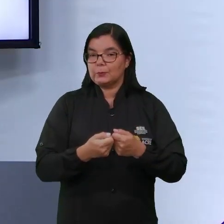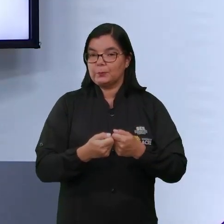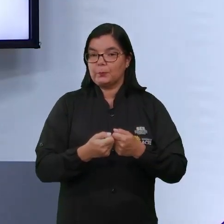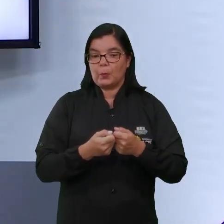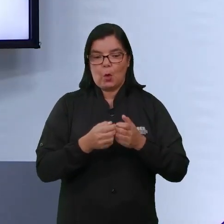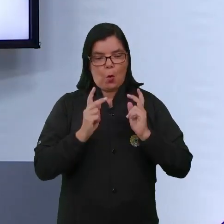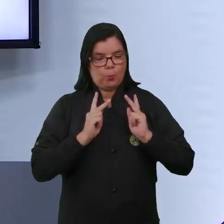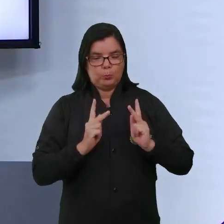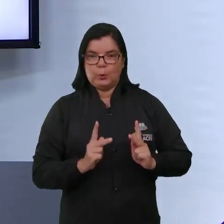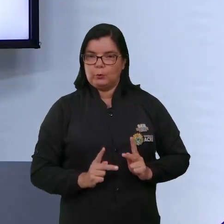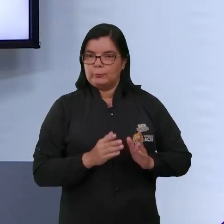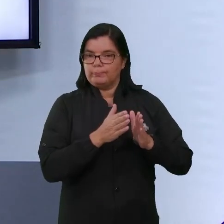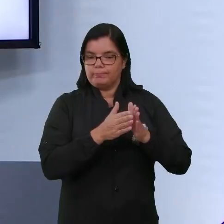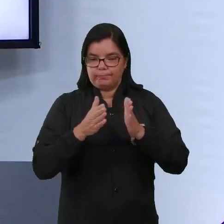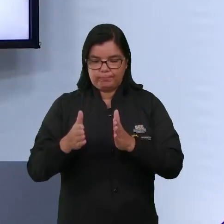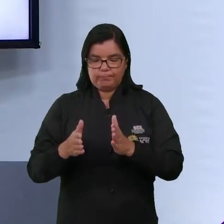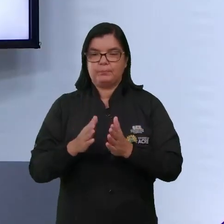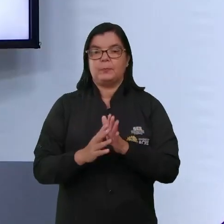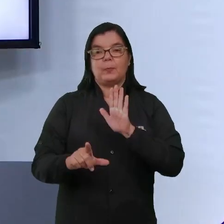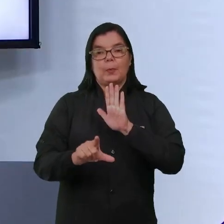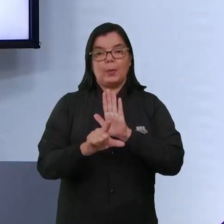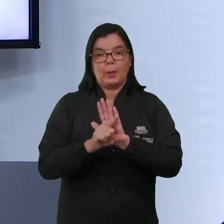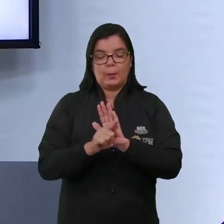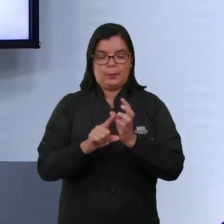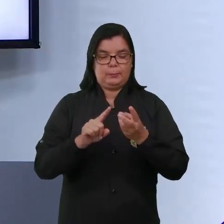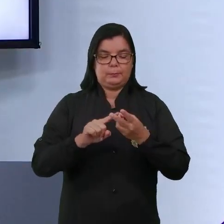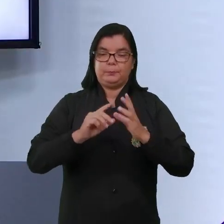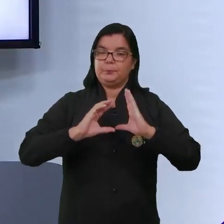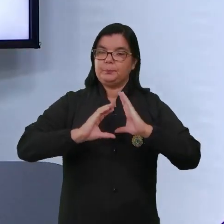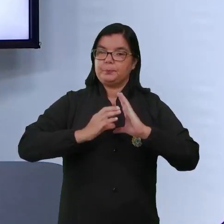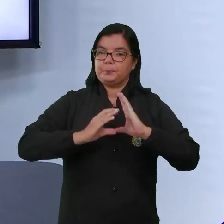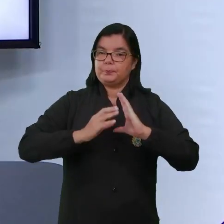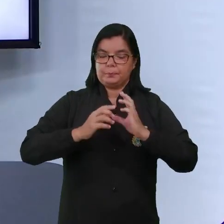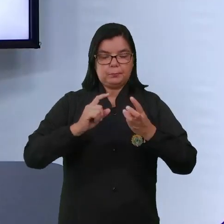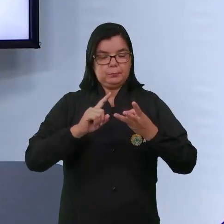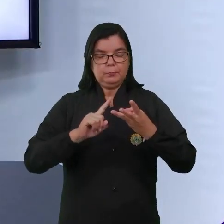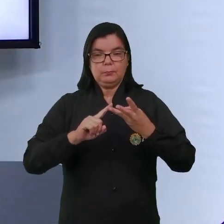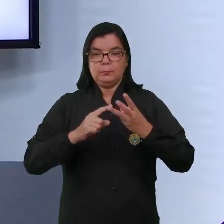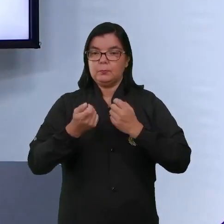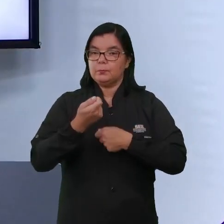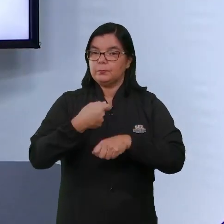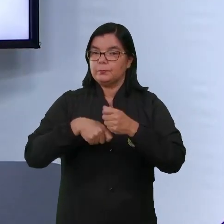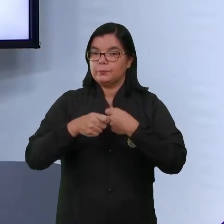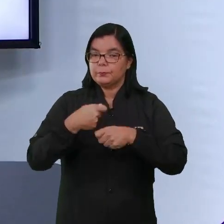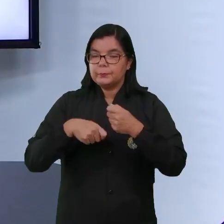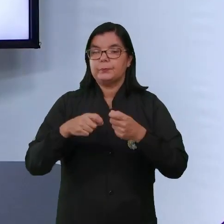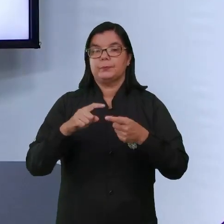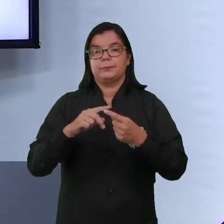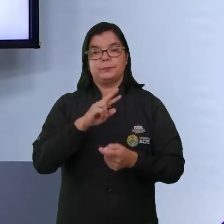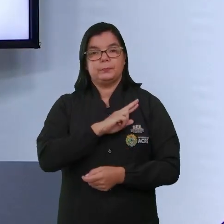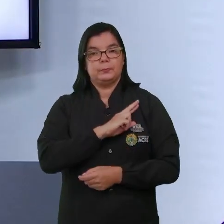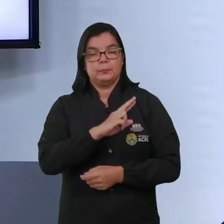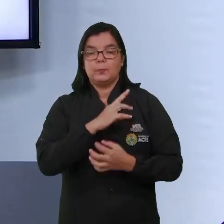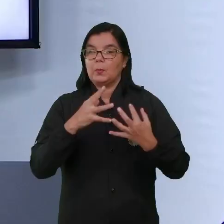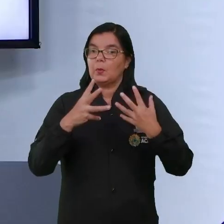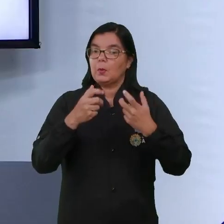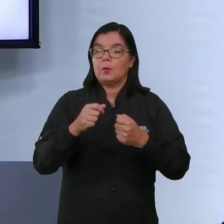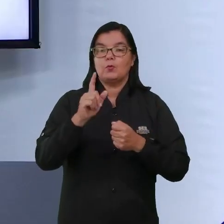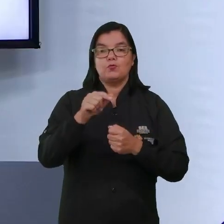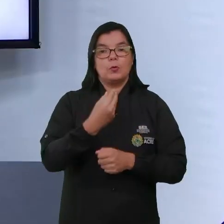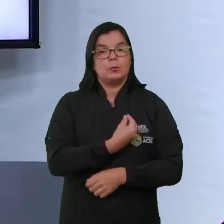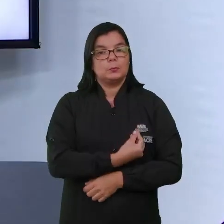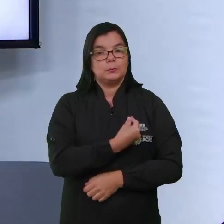padrões de comportamento, as leis, os partidos políticos, a economia, a religião, tudo isso